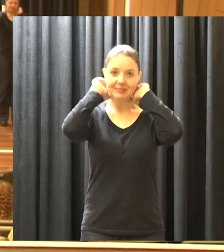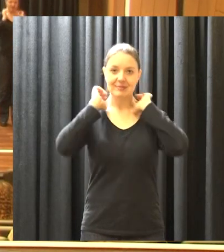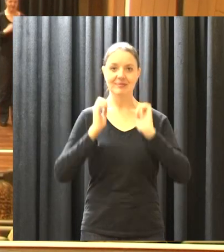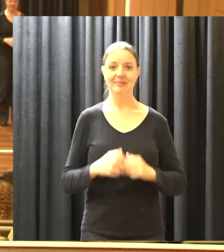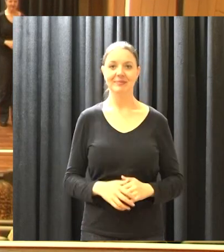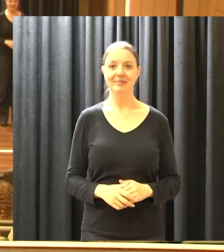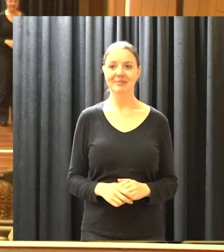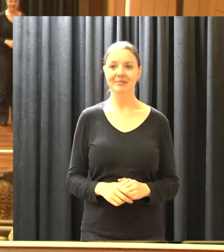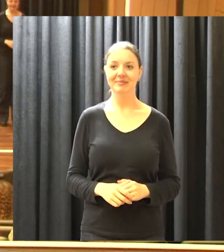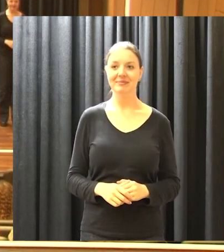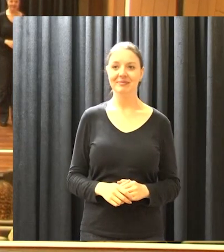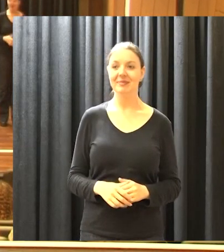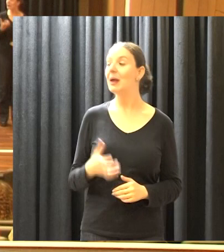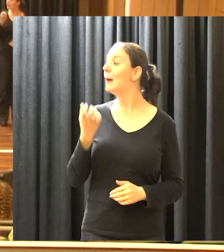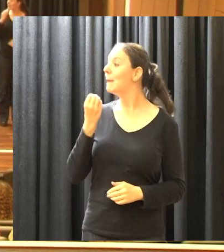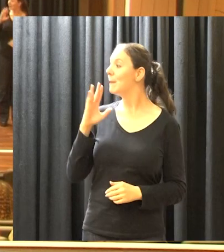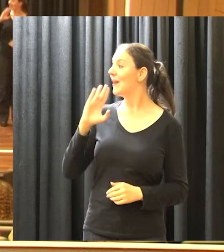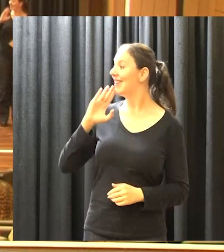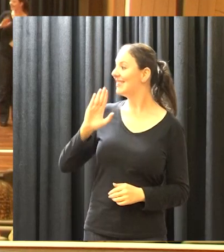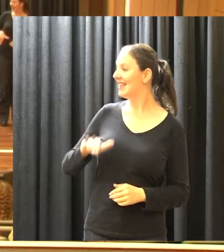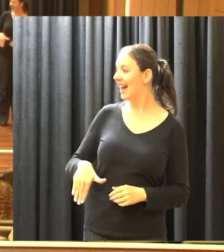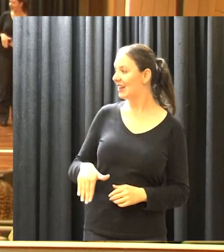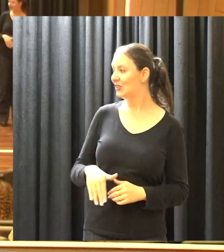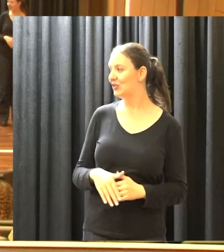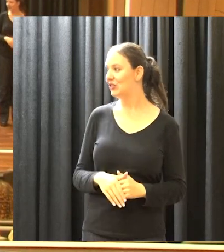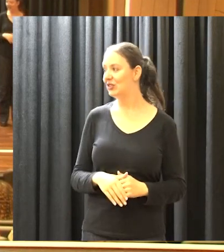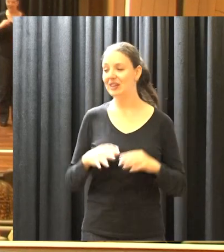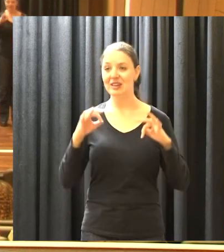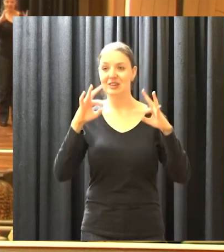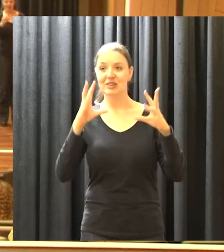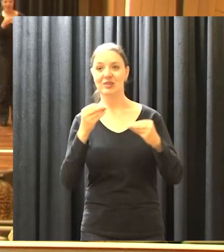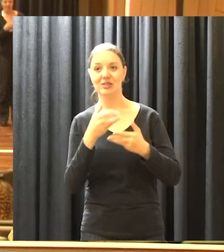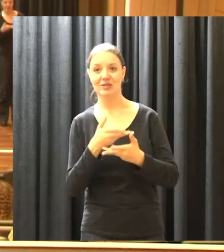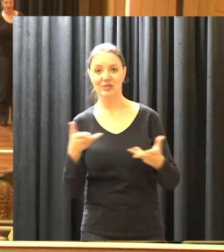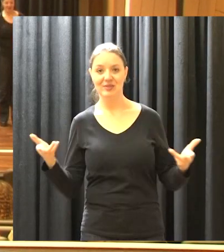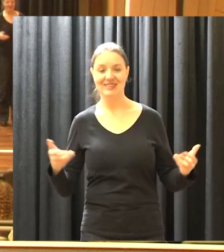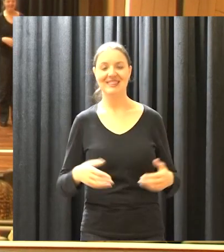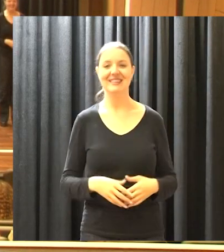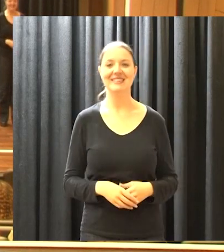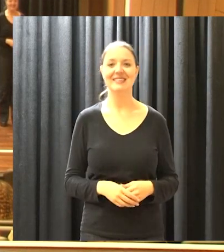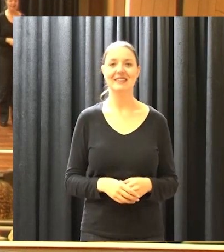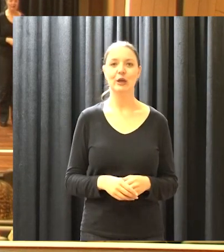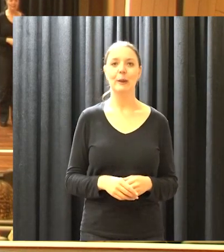Boa tarde. Vou falar fora do microfone primeiro. Boa tarde a todos, todas e todes.